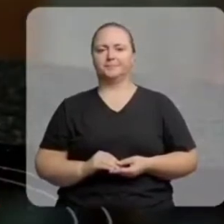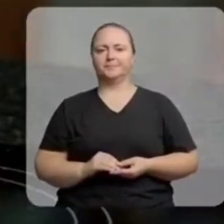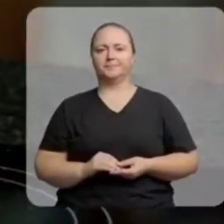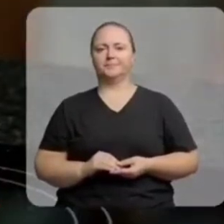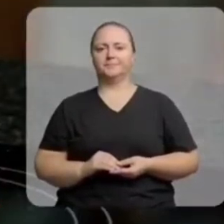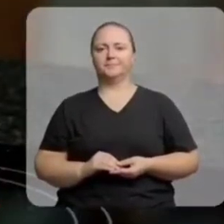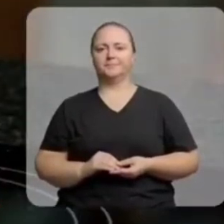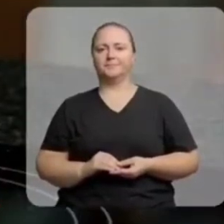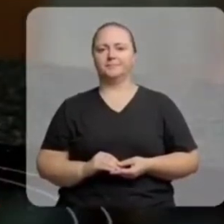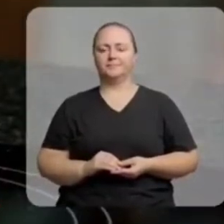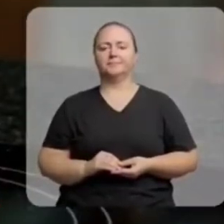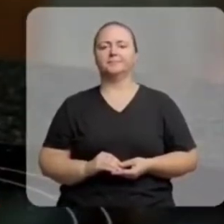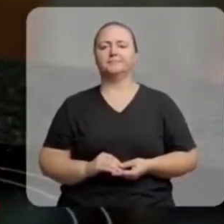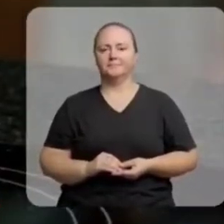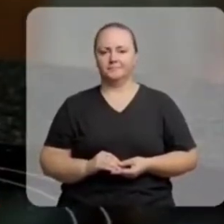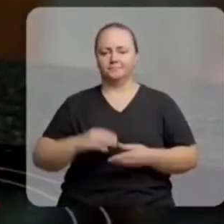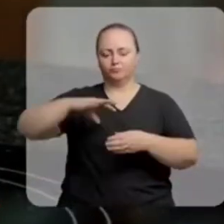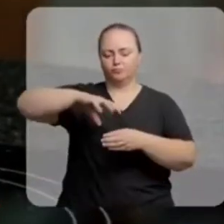Fechamos